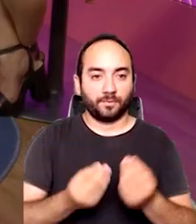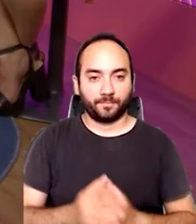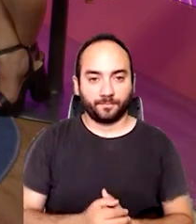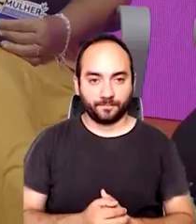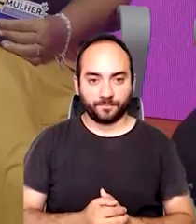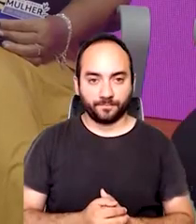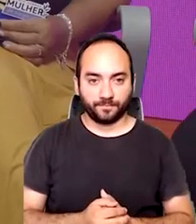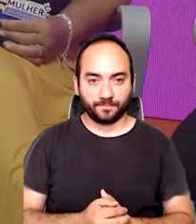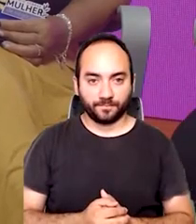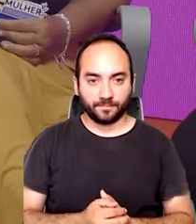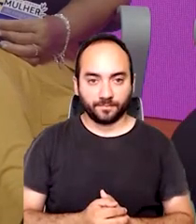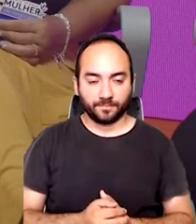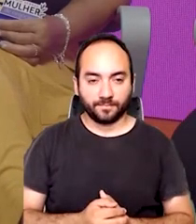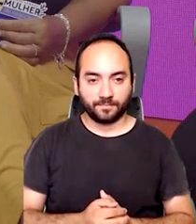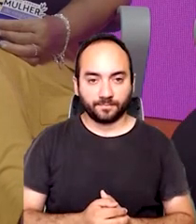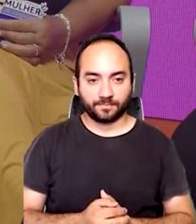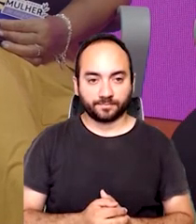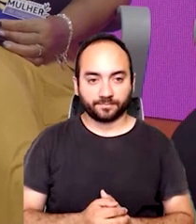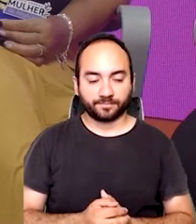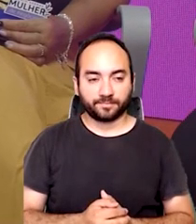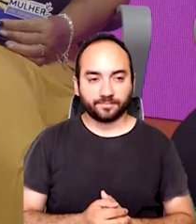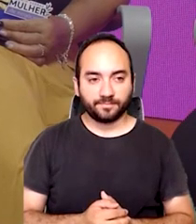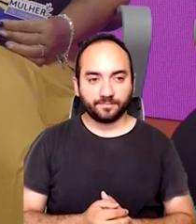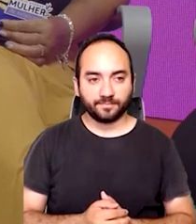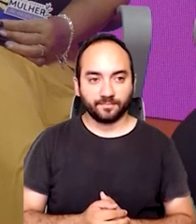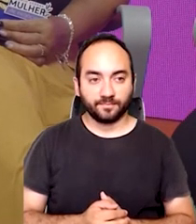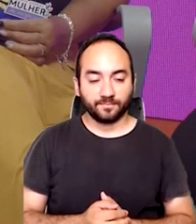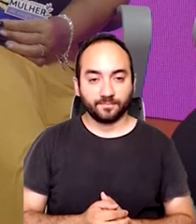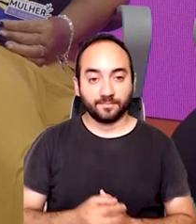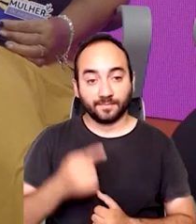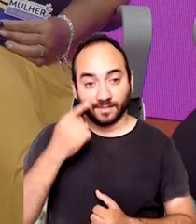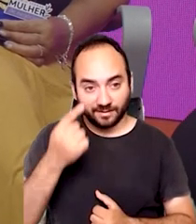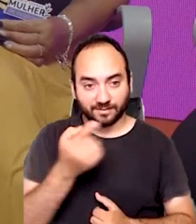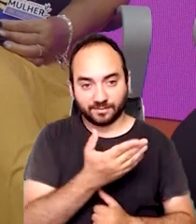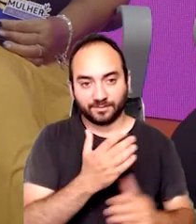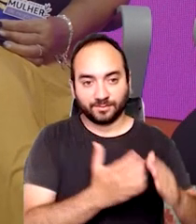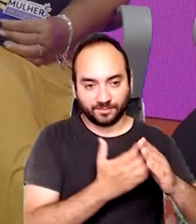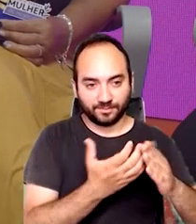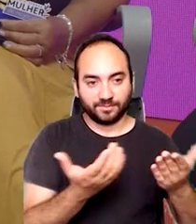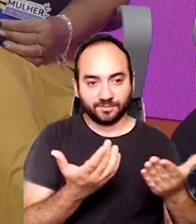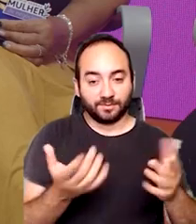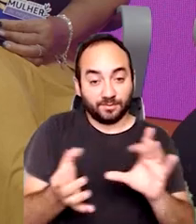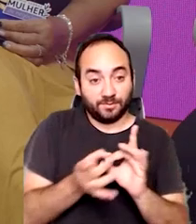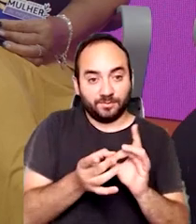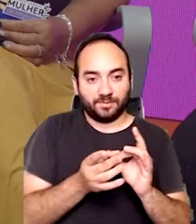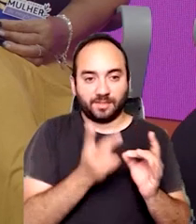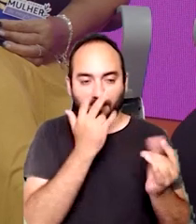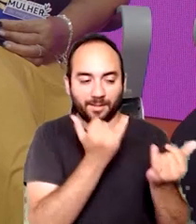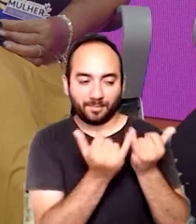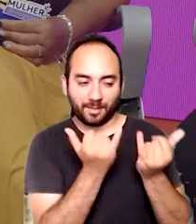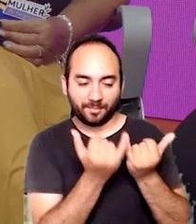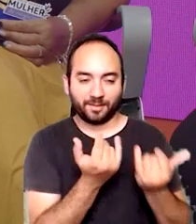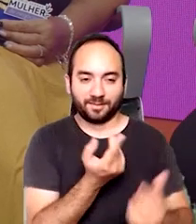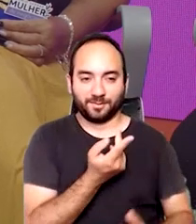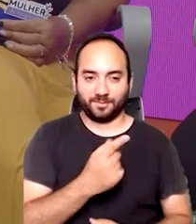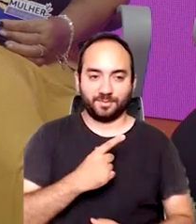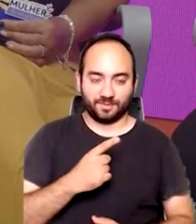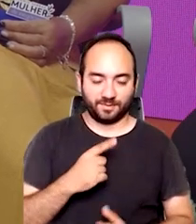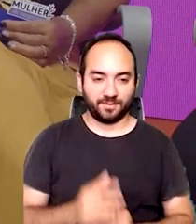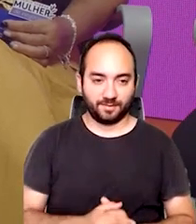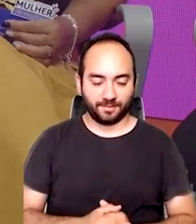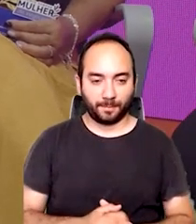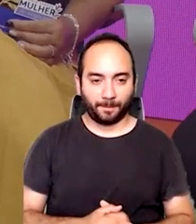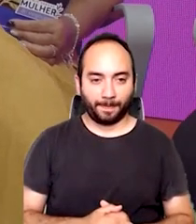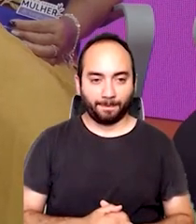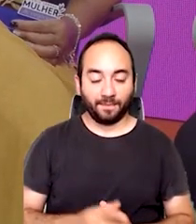olha e Jen cen j e a gen acho que tem muito muito a ver né